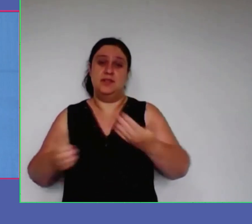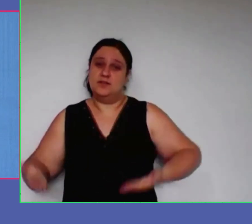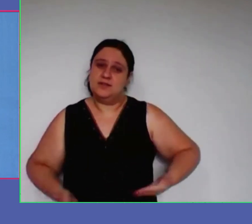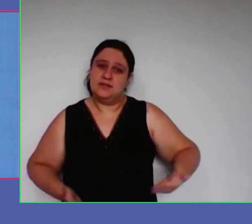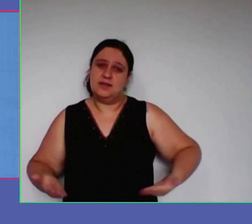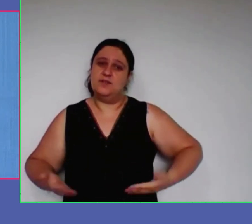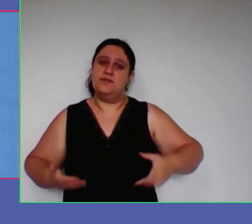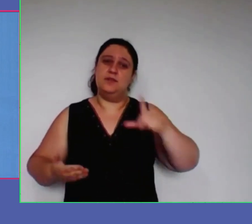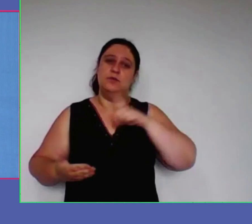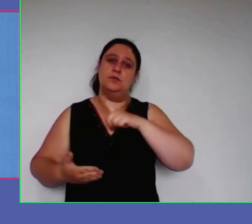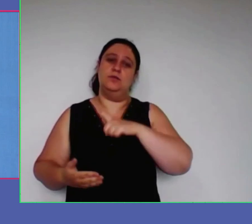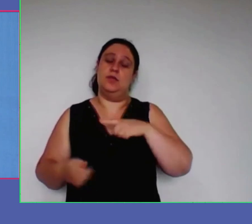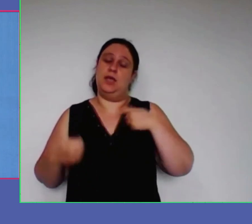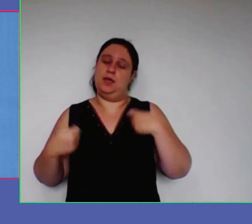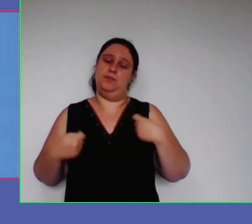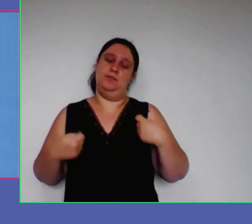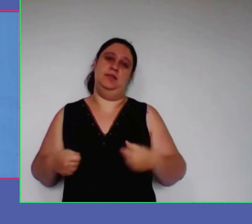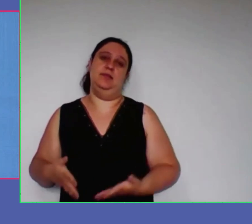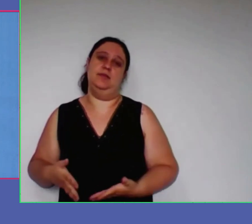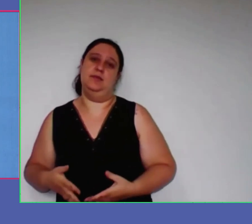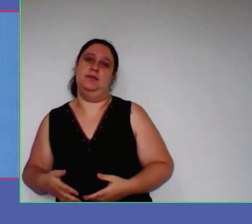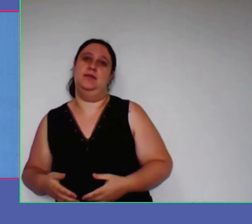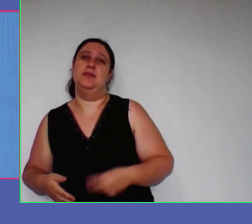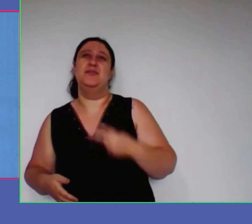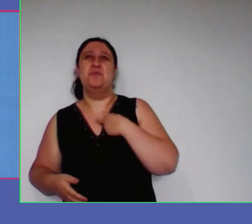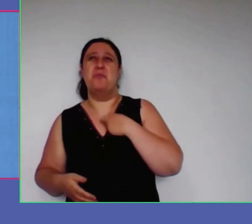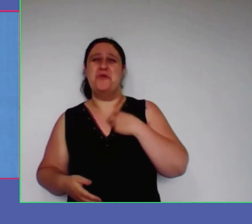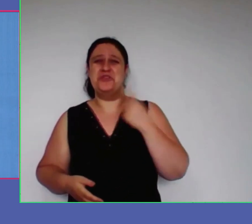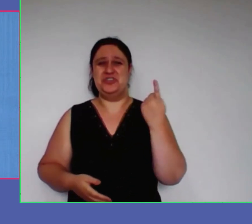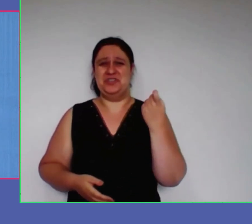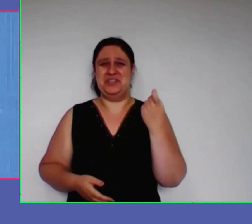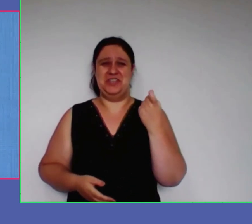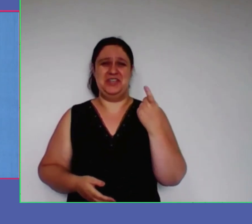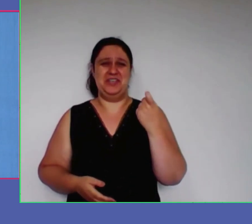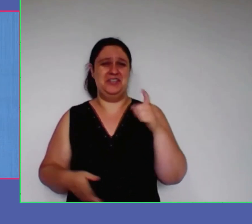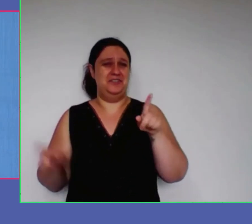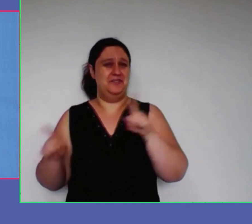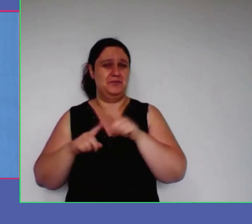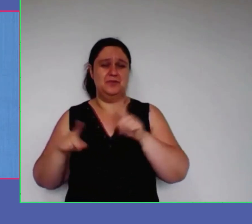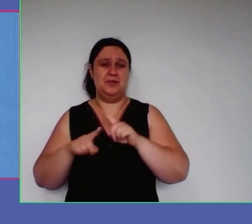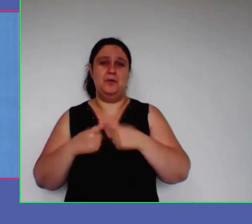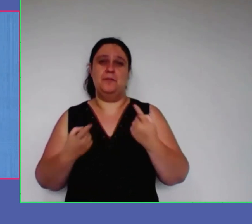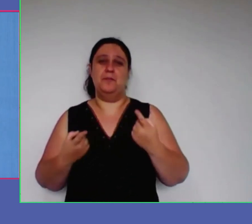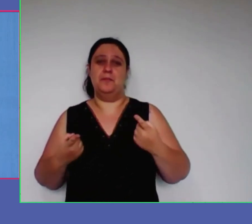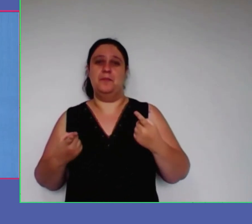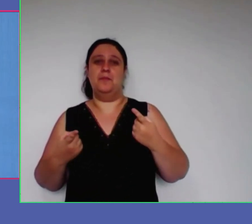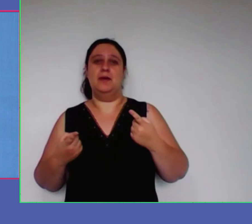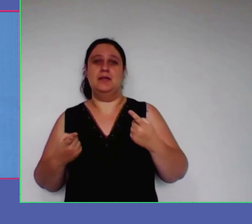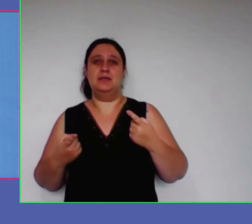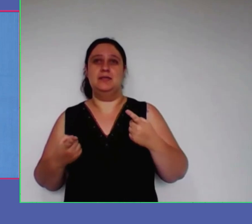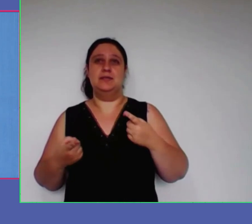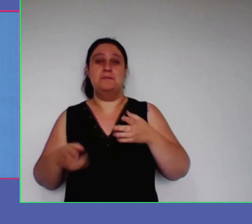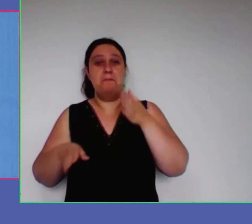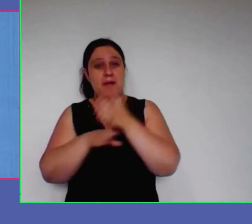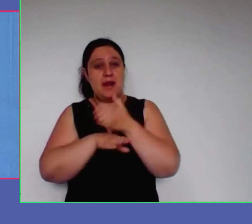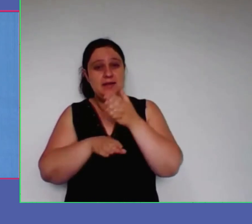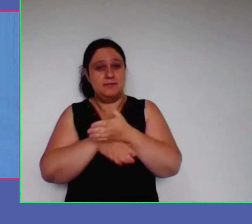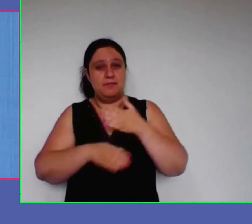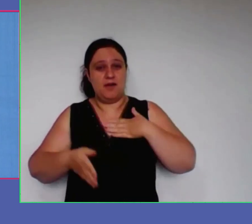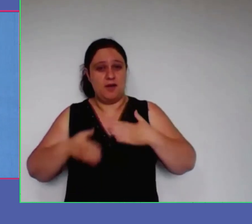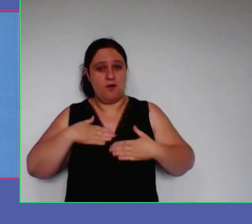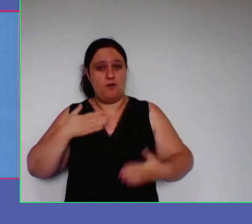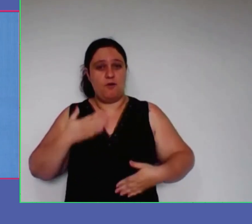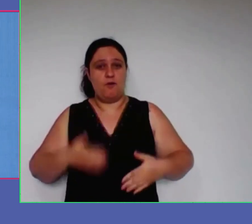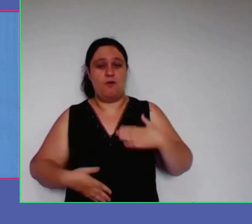menos individualistas, mas o corpo, né, possa se manifestar, para Deus